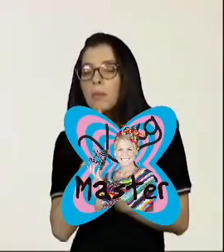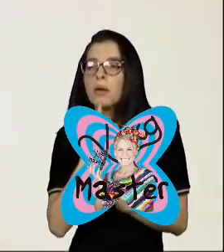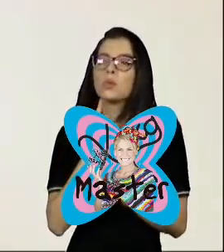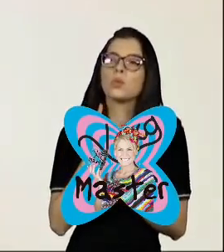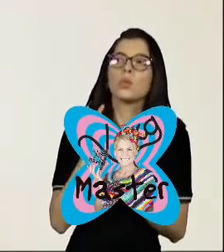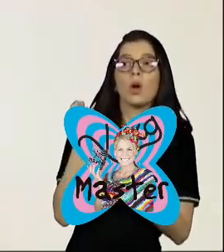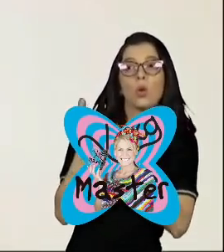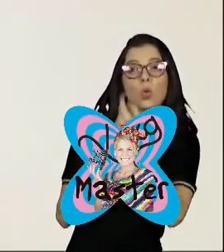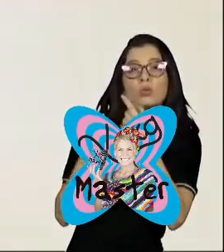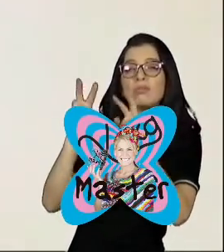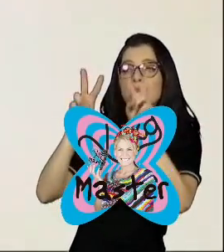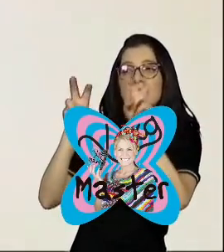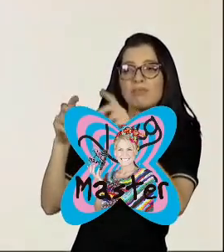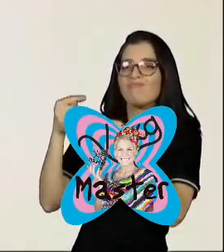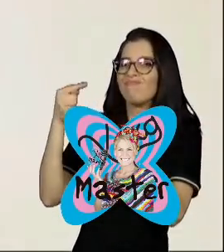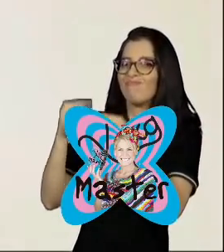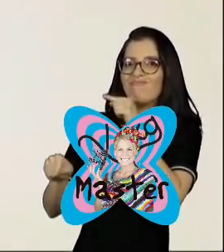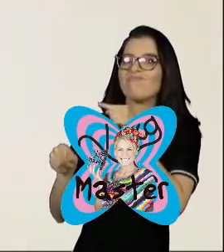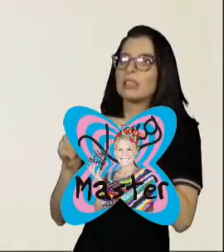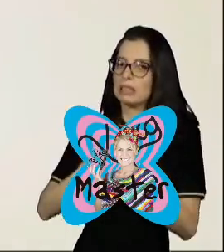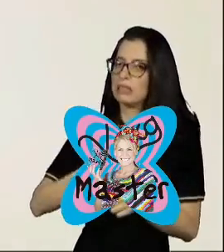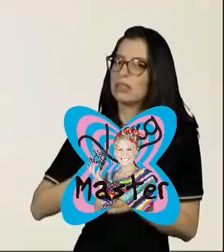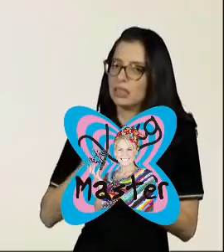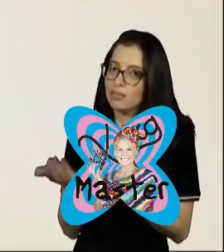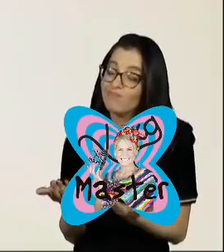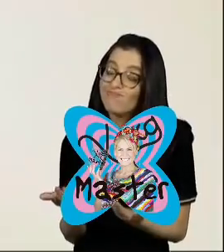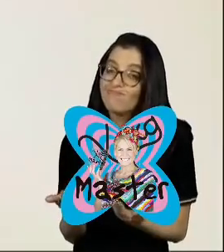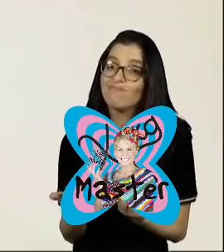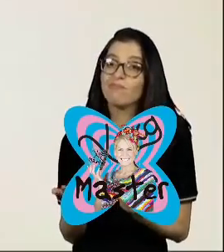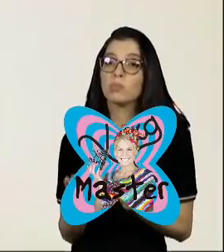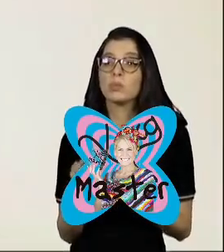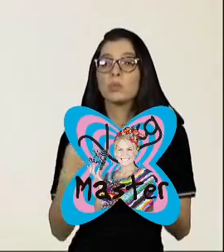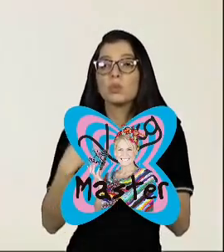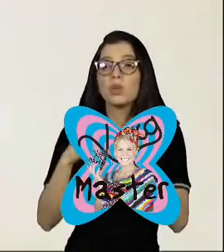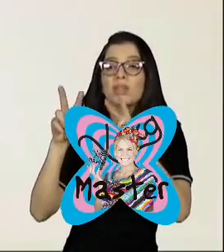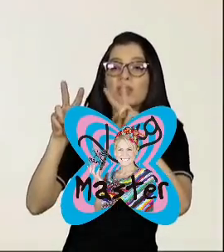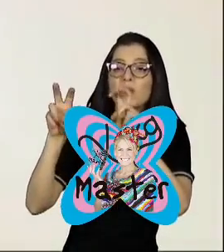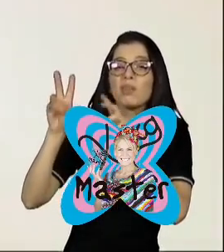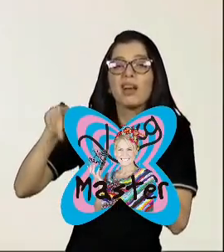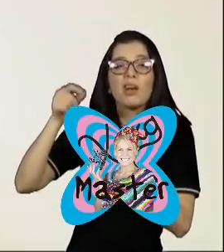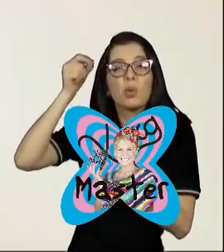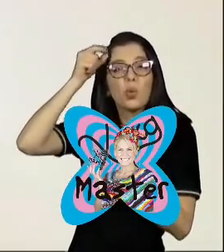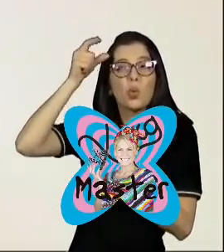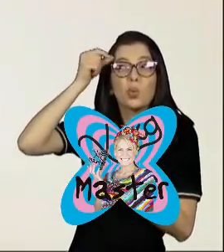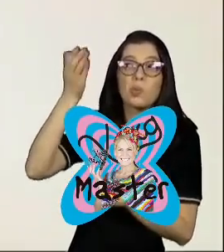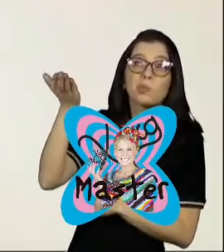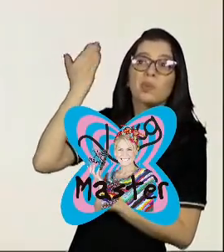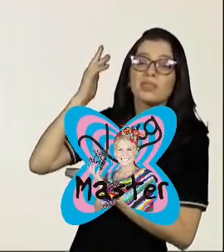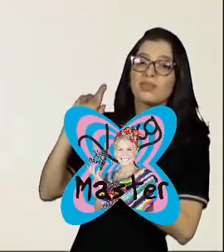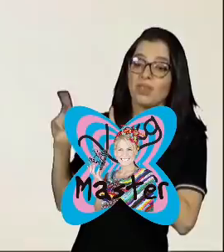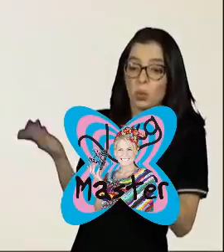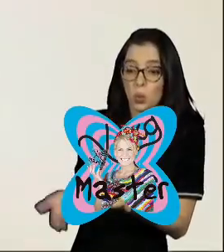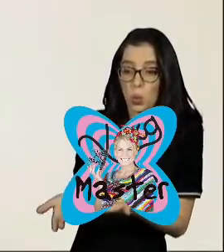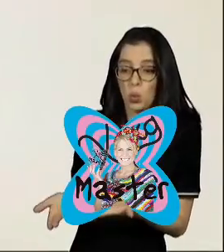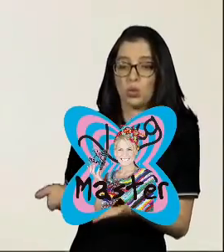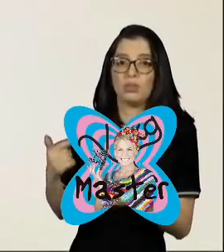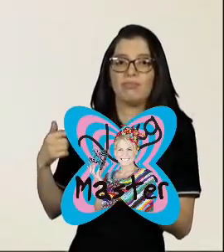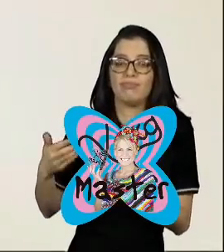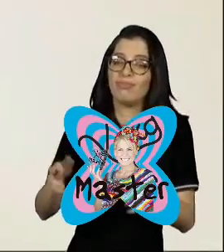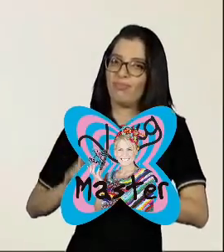seriam contra algumas coisas que eles afirmam e reafirmam porque eram era da nossa cultura dos nossos costumes da época